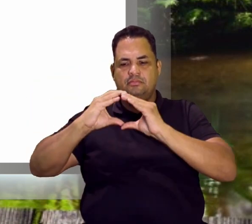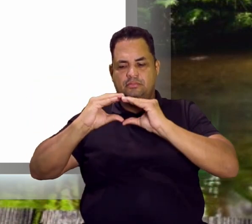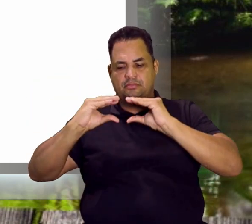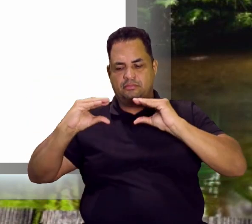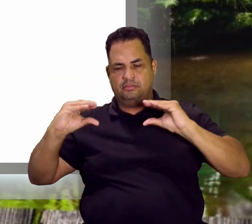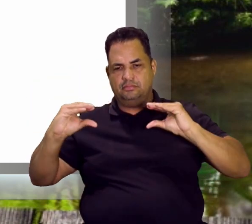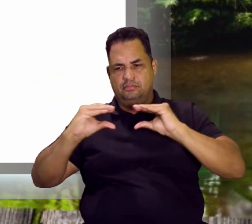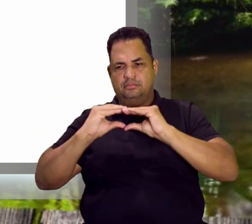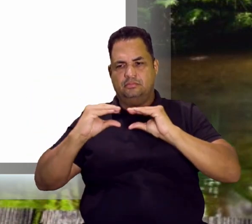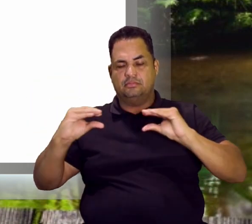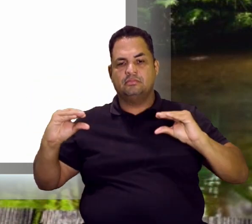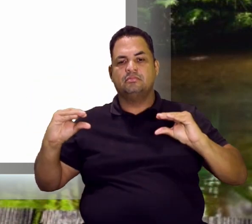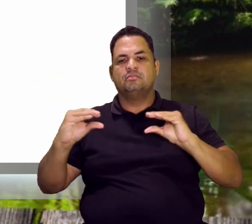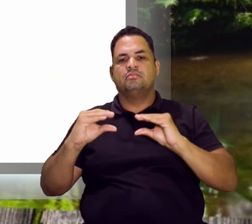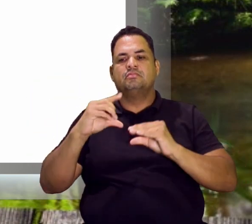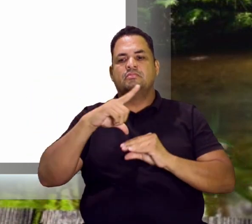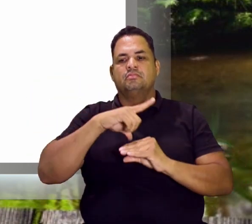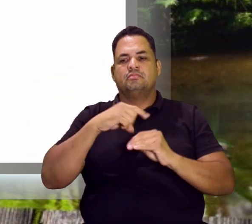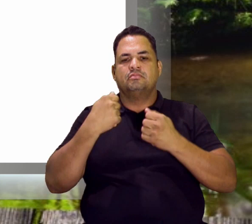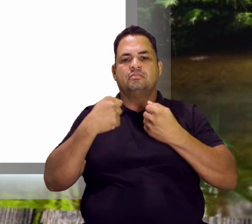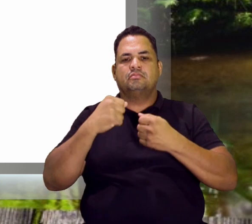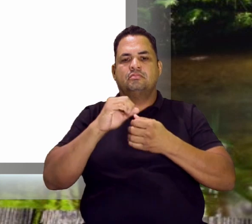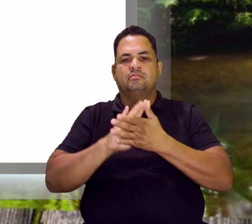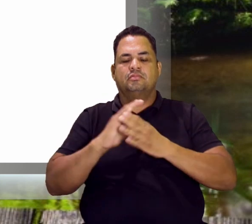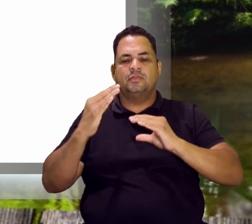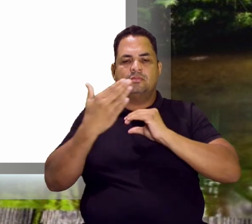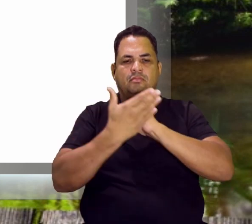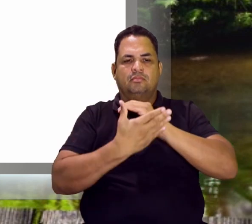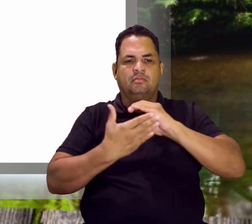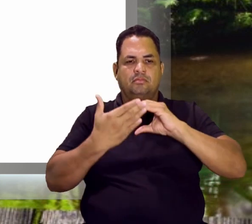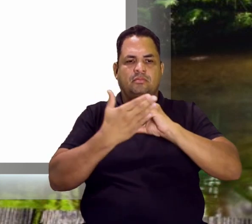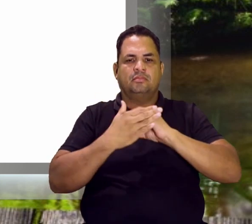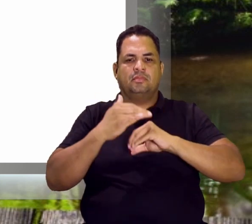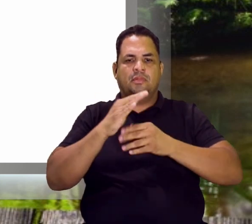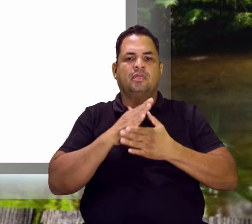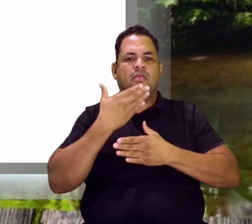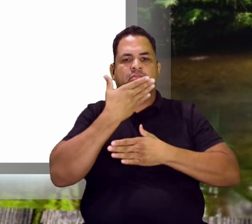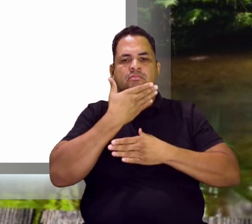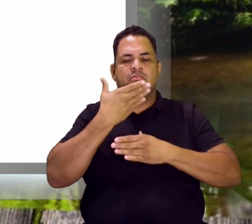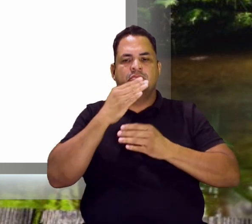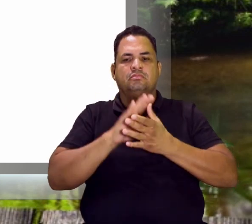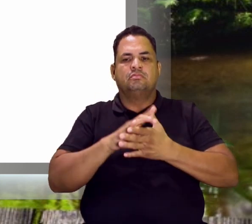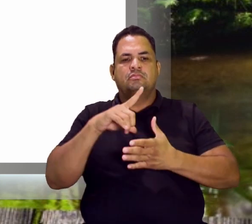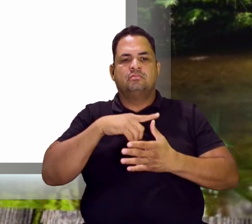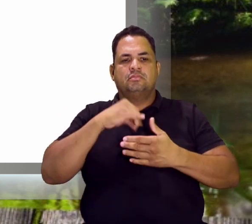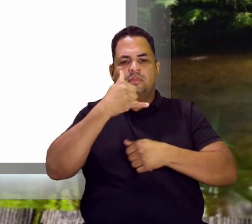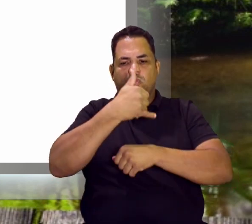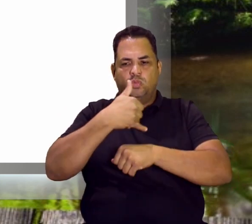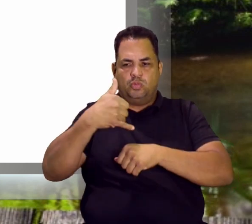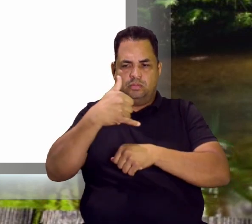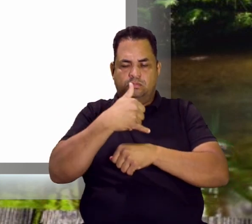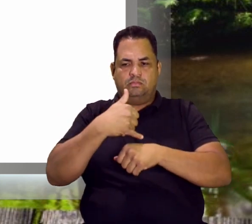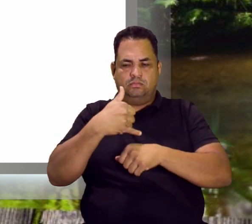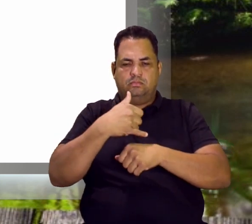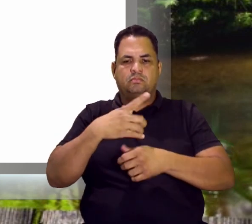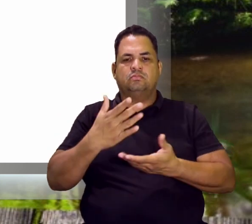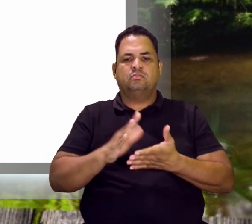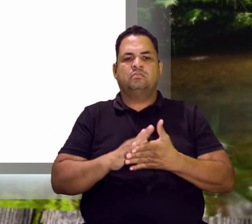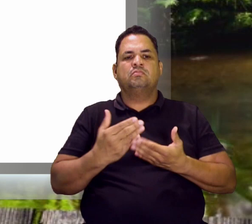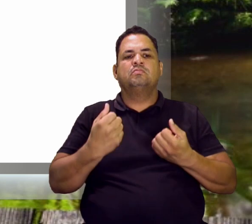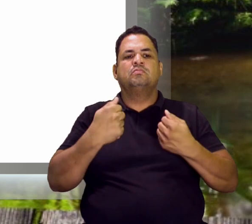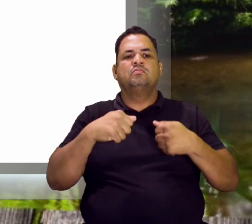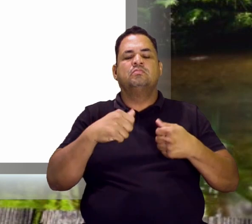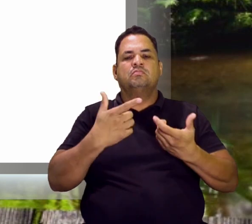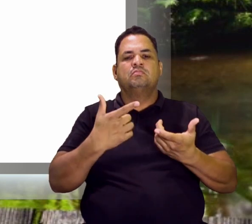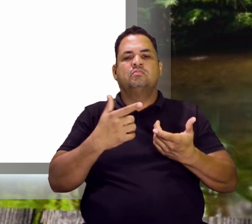ser constituído, pode ser por carboidrato, açúcar, pode ser por lipídio, as gorduras, ou